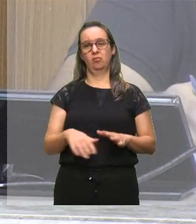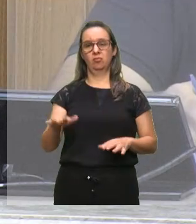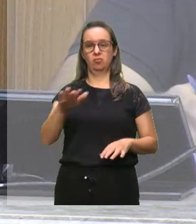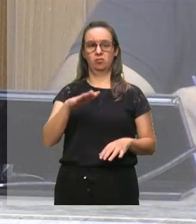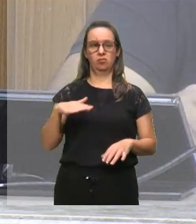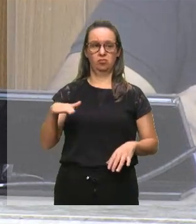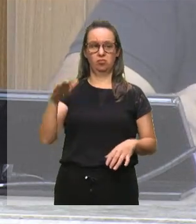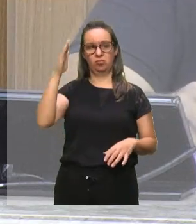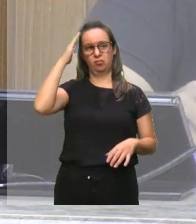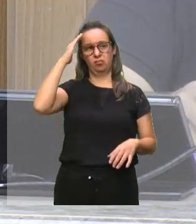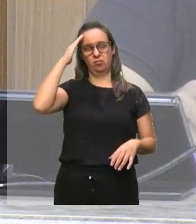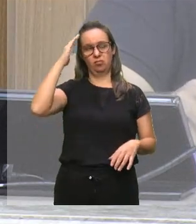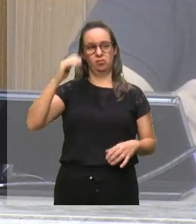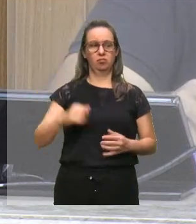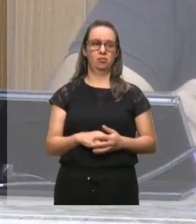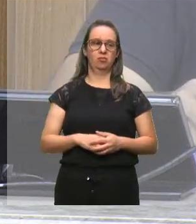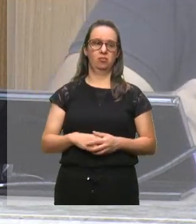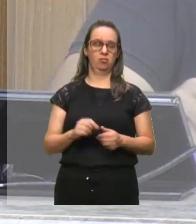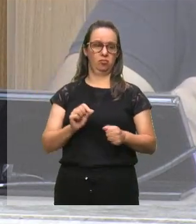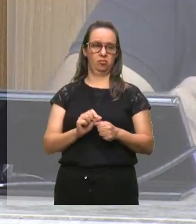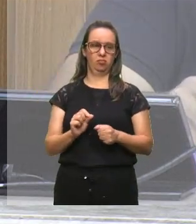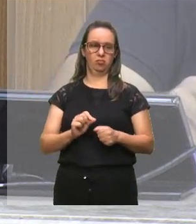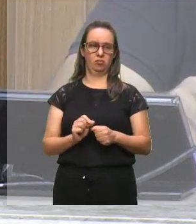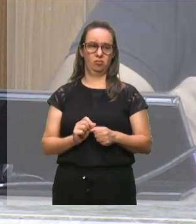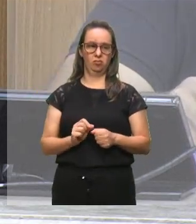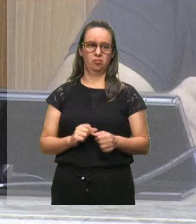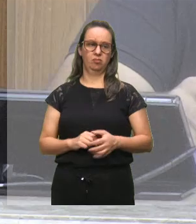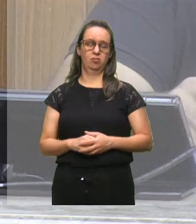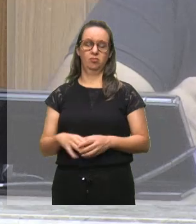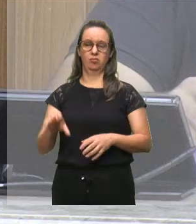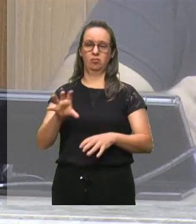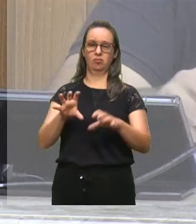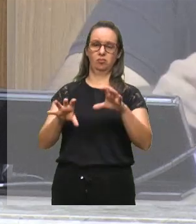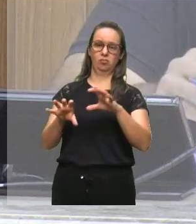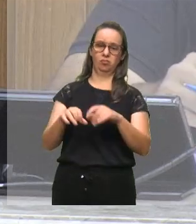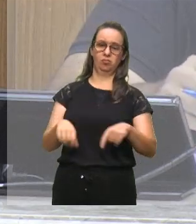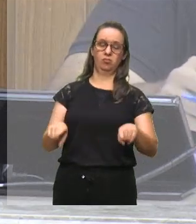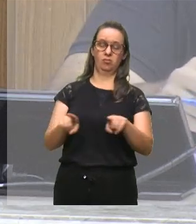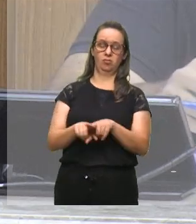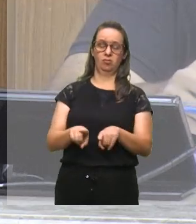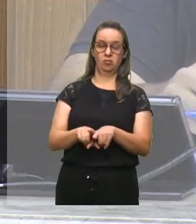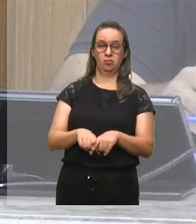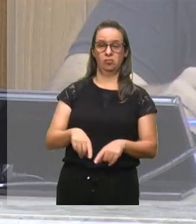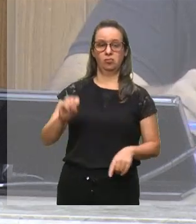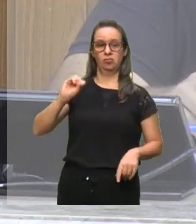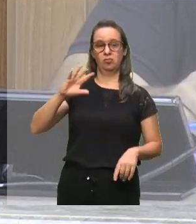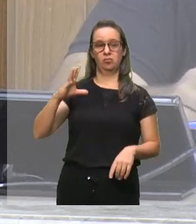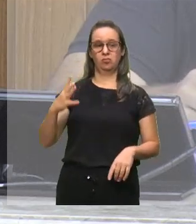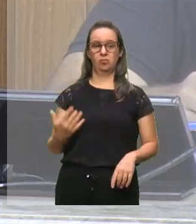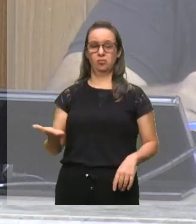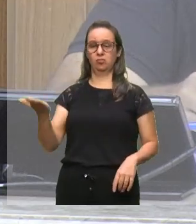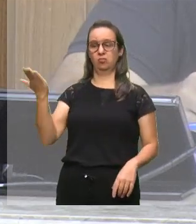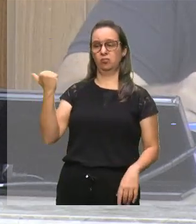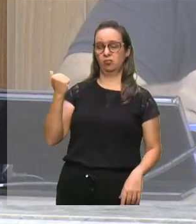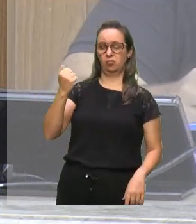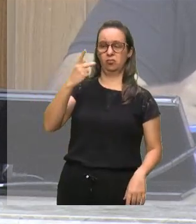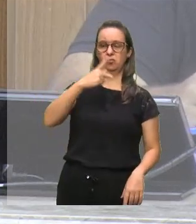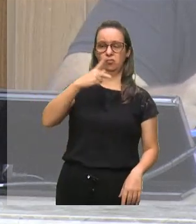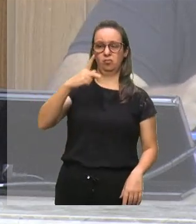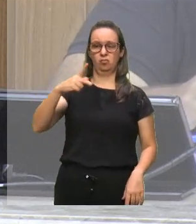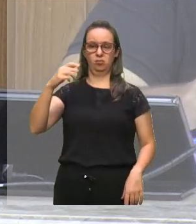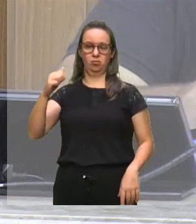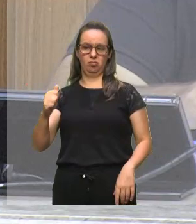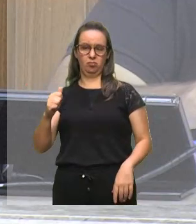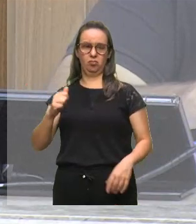quem está fazendo esse orçamento, essa previsão orçamentária, é de acordo lá com o que foi construído lá no PPA, lá atrás,